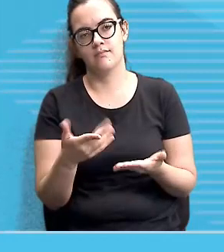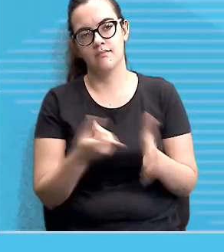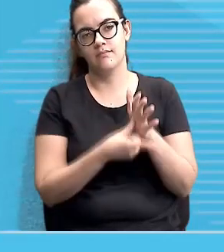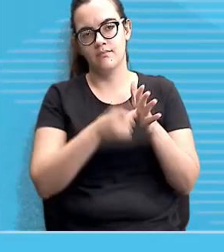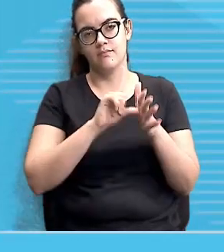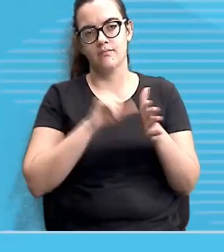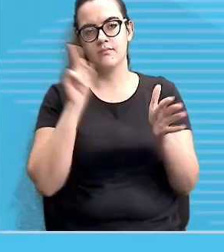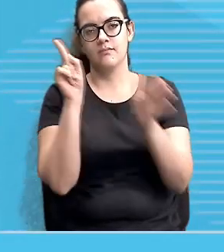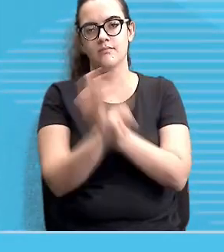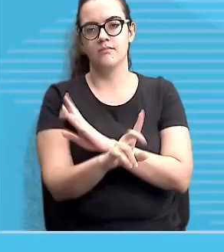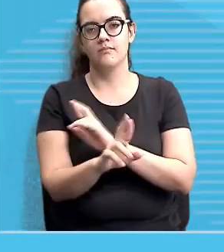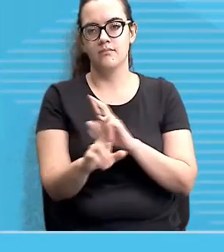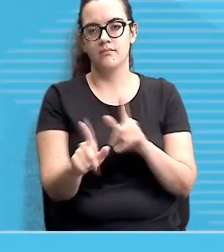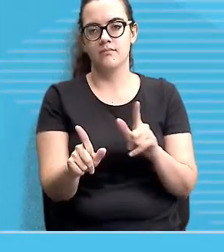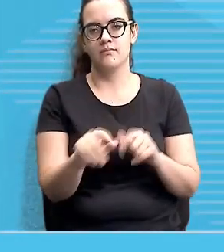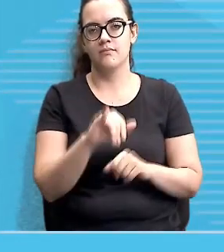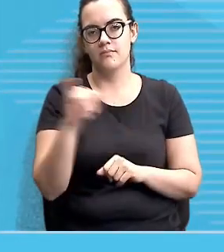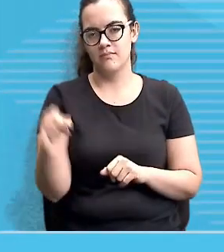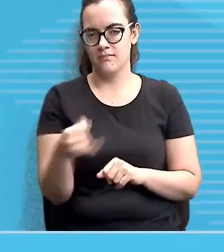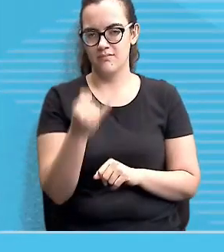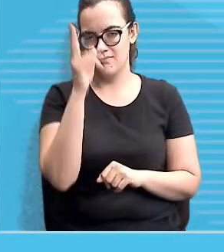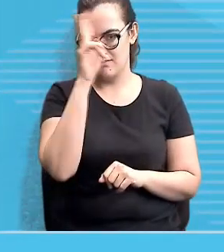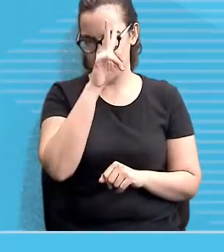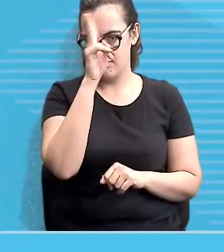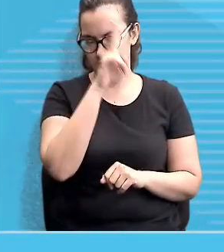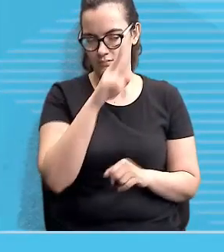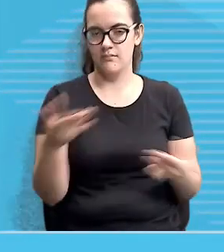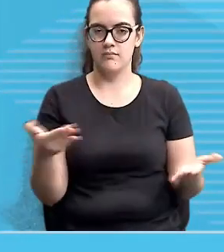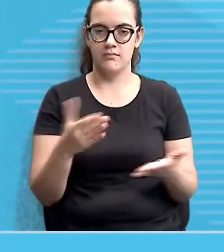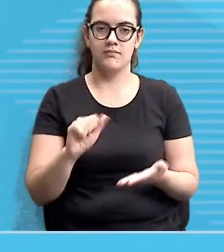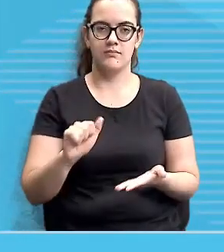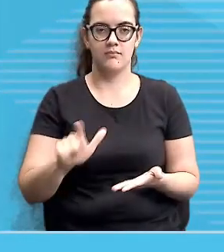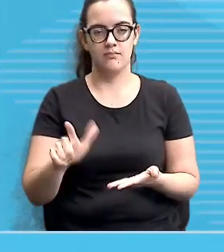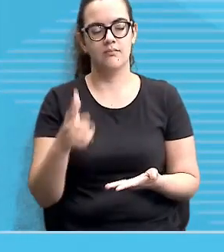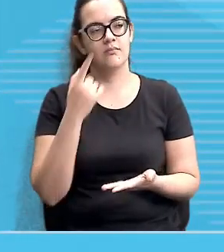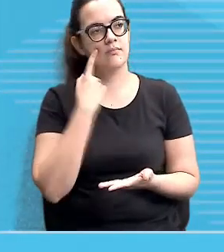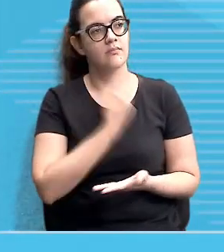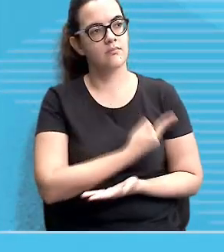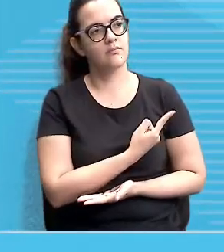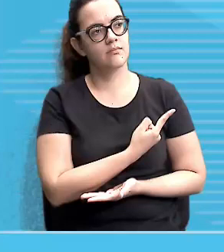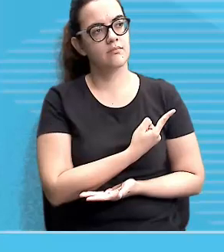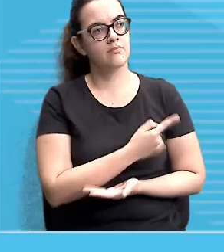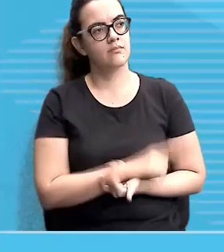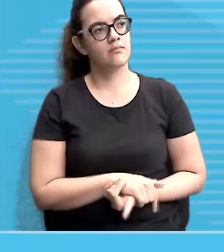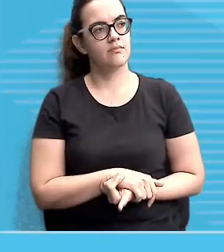tá é porque jovem olha só